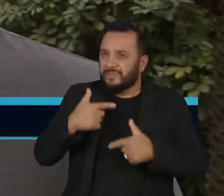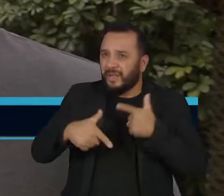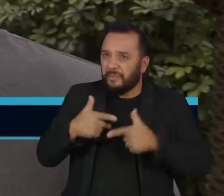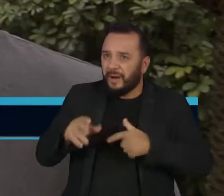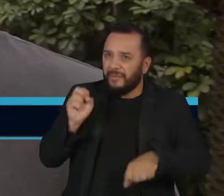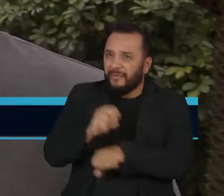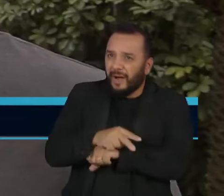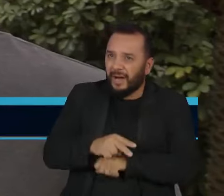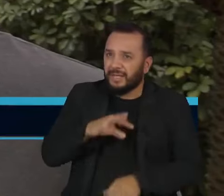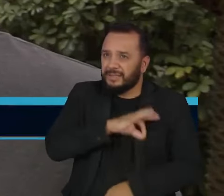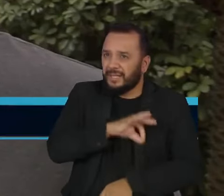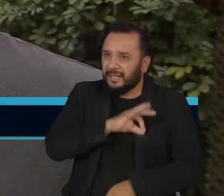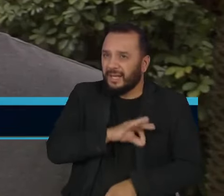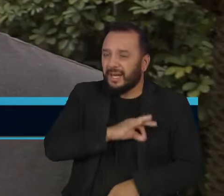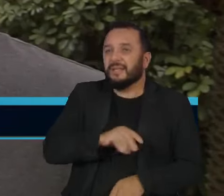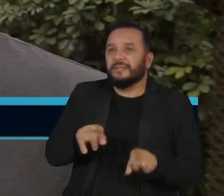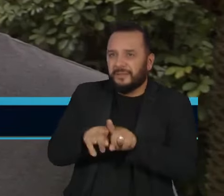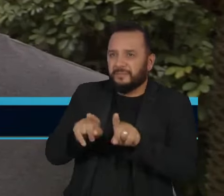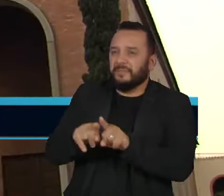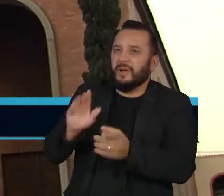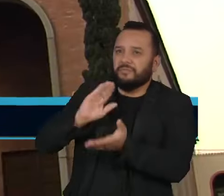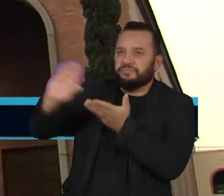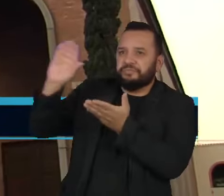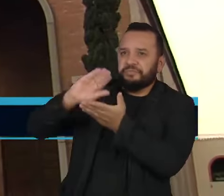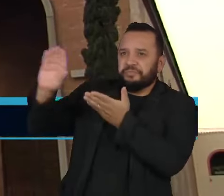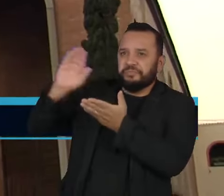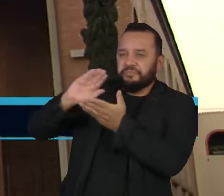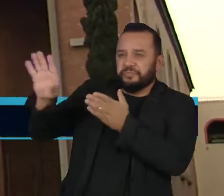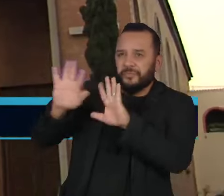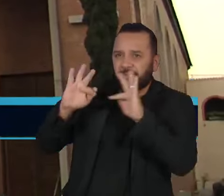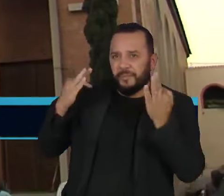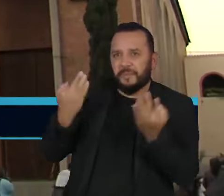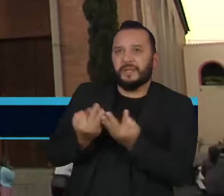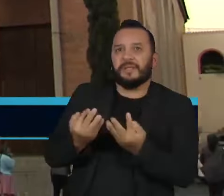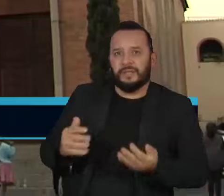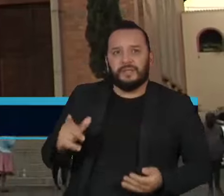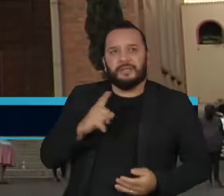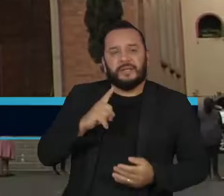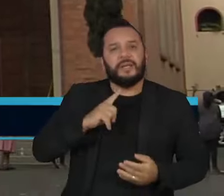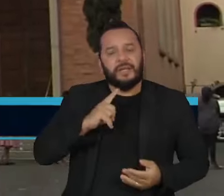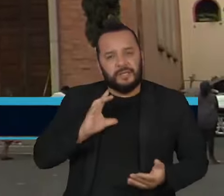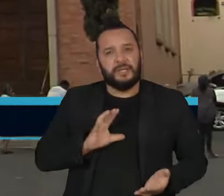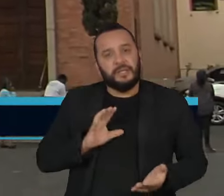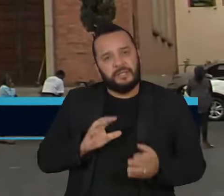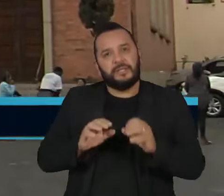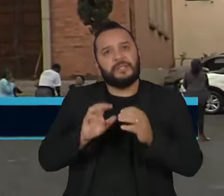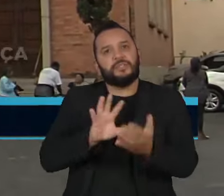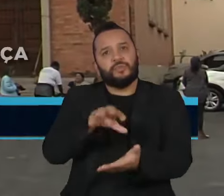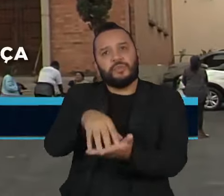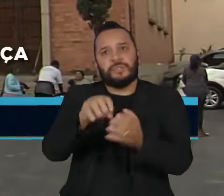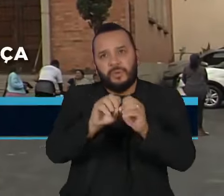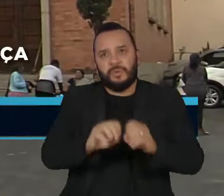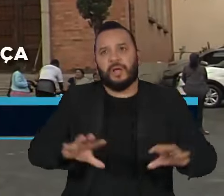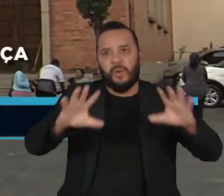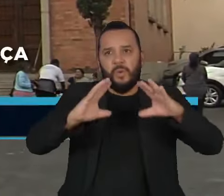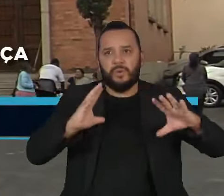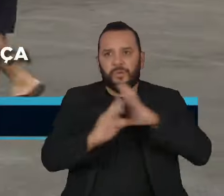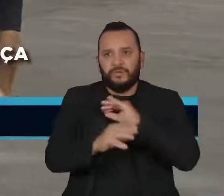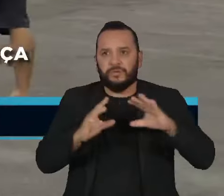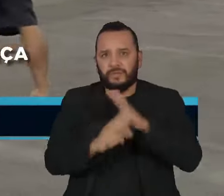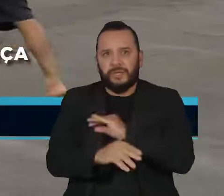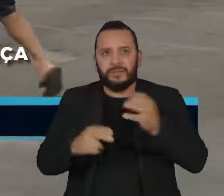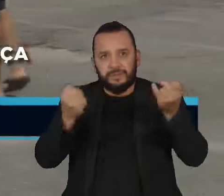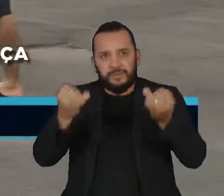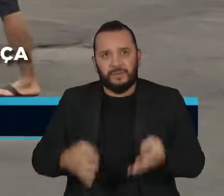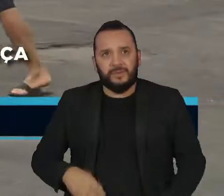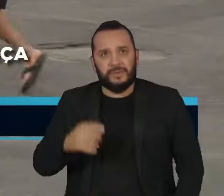sobreviver e também para mandar dinheiro para os familiares. Segundo a ACNUR, Agência das Nações Unidas para Refugiados, mais de 120